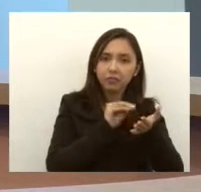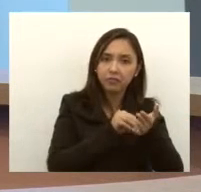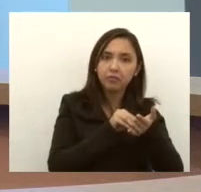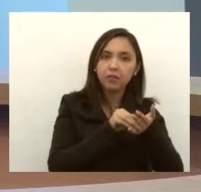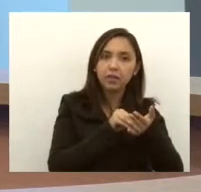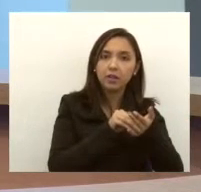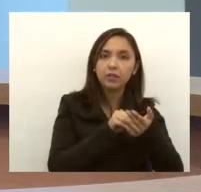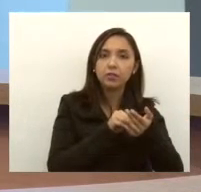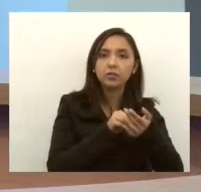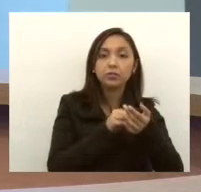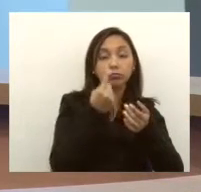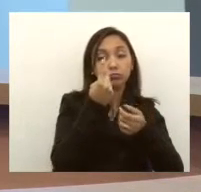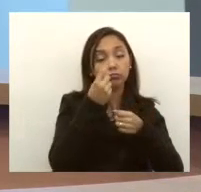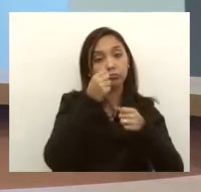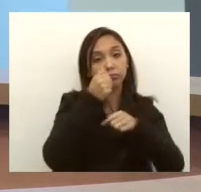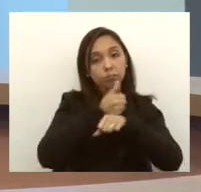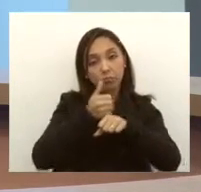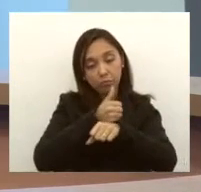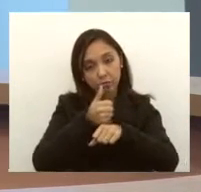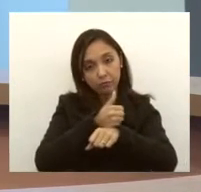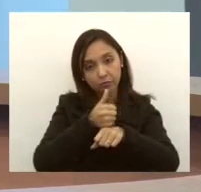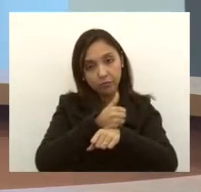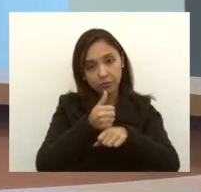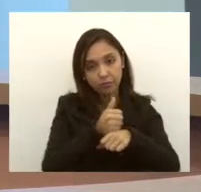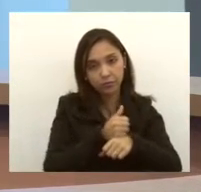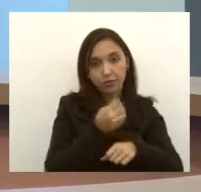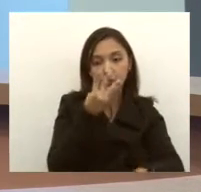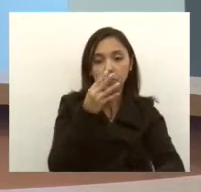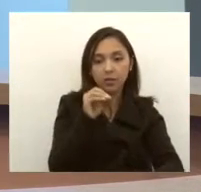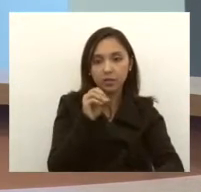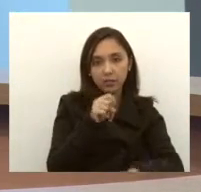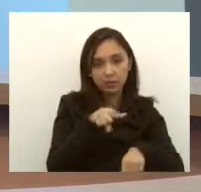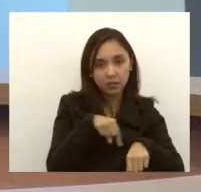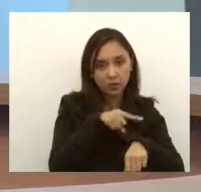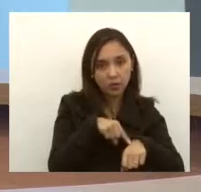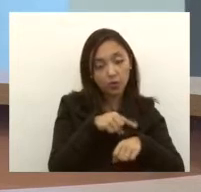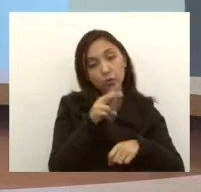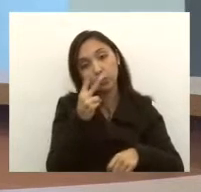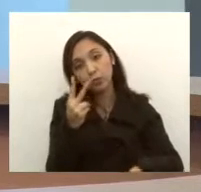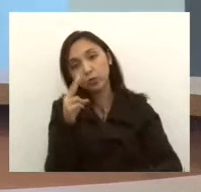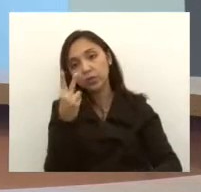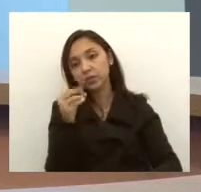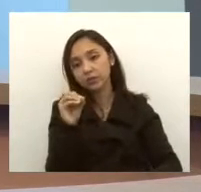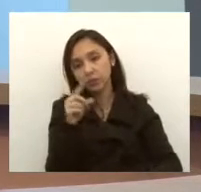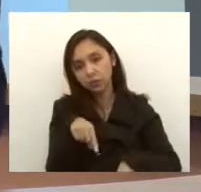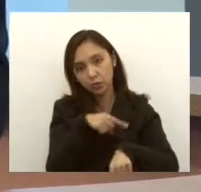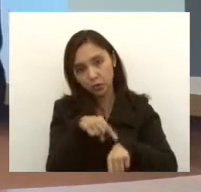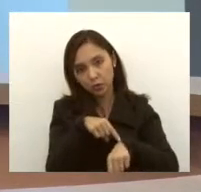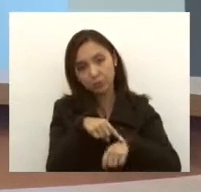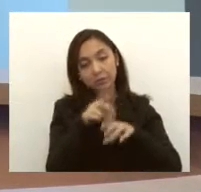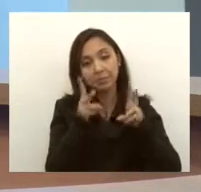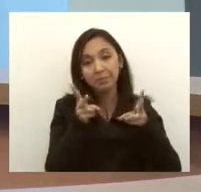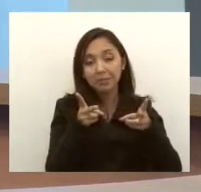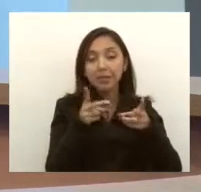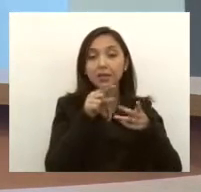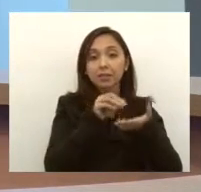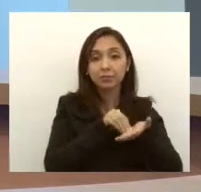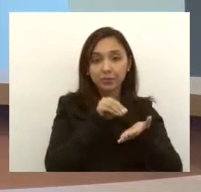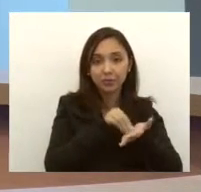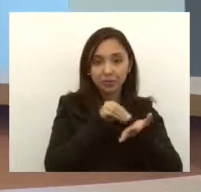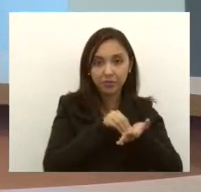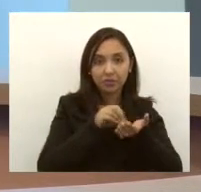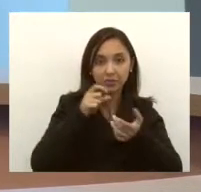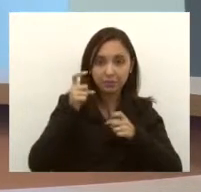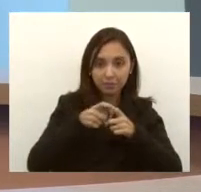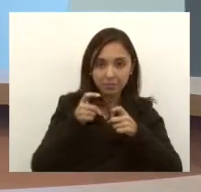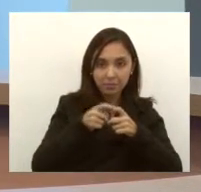ali um profissional, um médico clínico geral 40 horas ou dois 20 horas. Tá? Mesmo assim, com essa falta desse